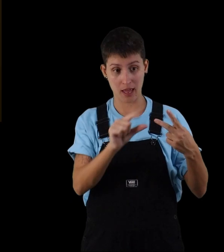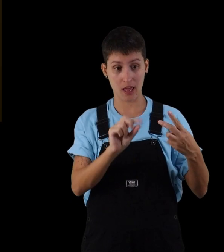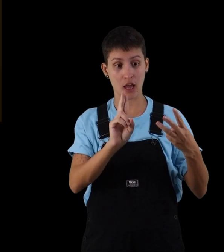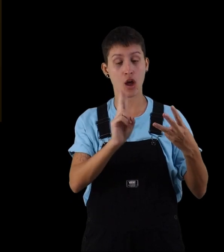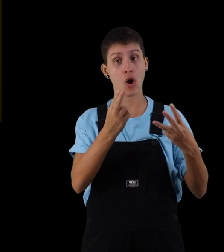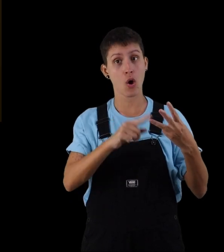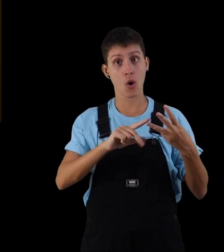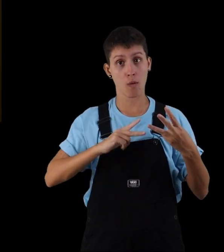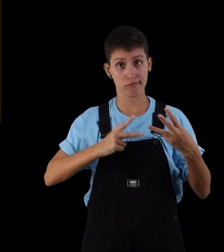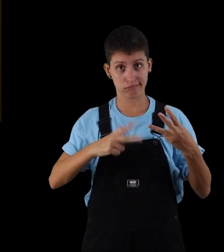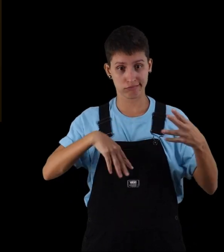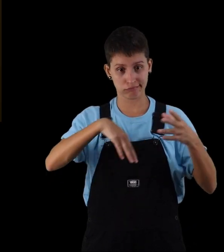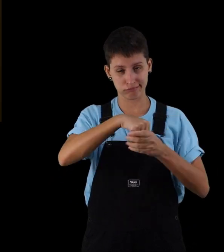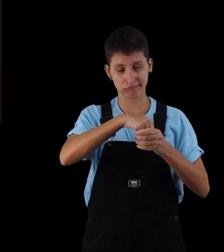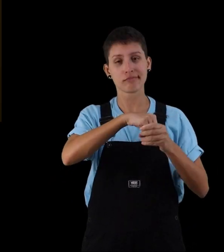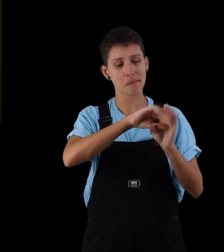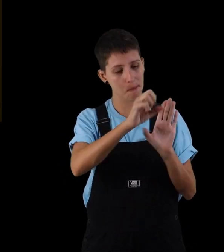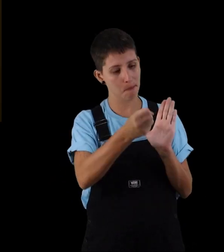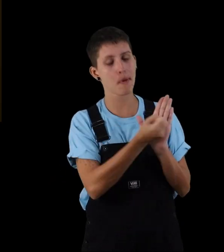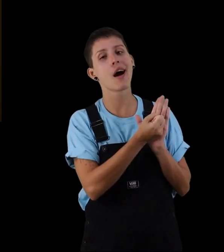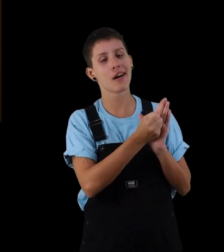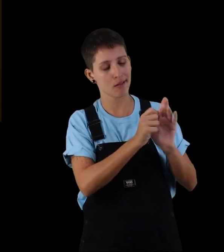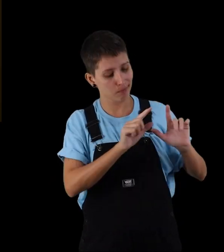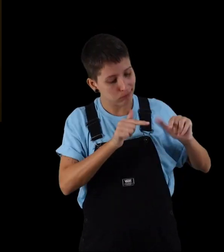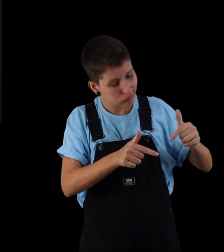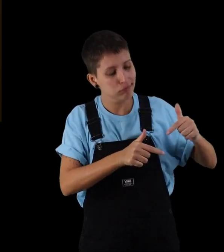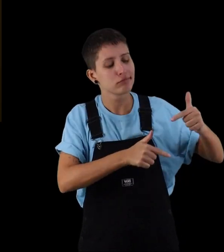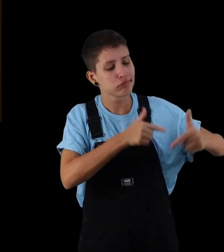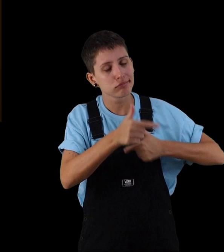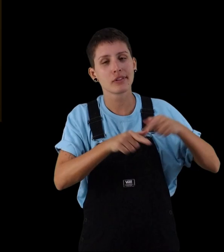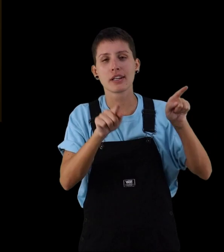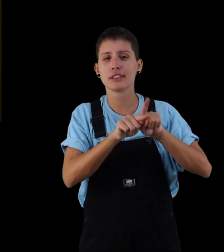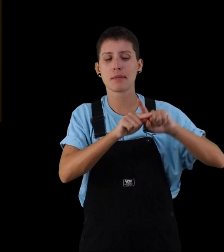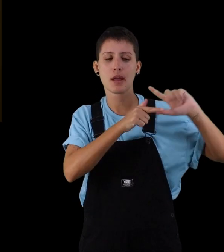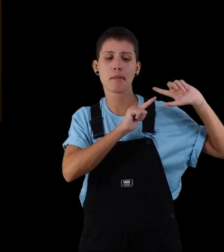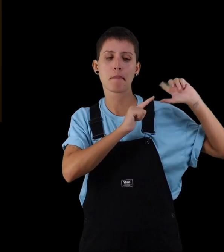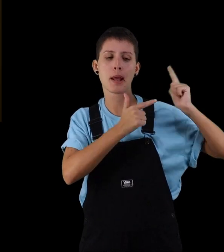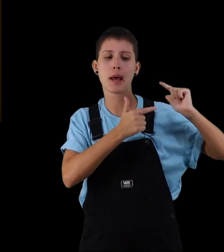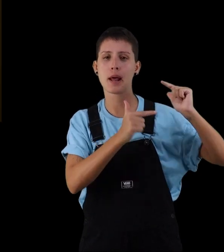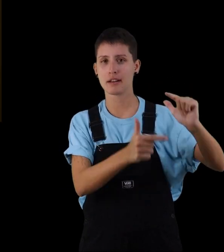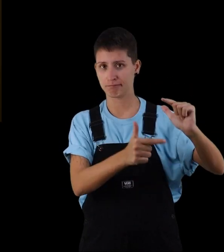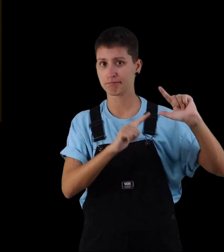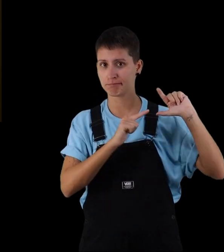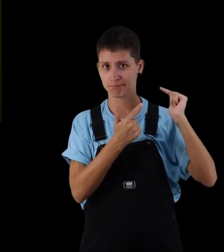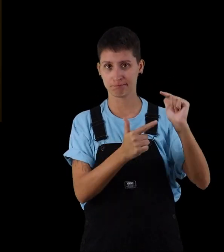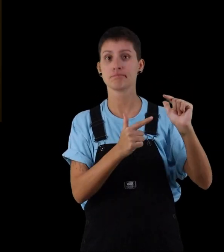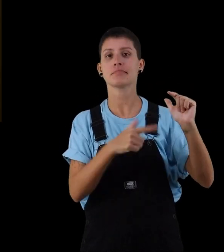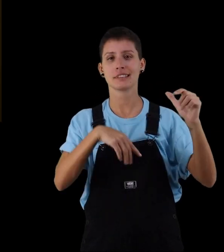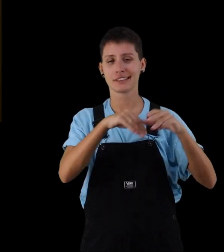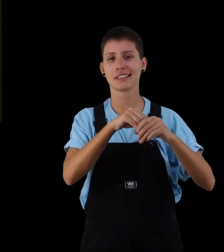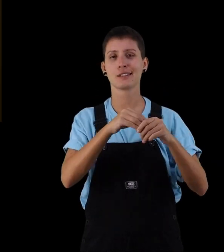trazia em seu cotidiano a marca do trabalho e da tradição. Tradição essa que incluía a